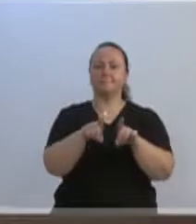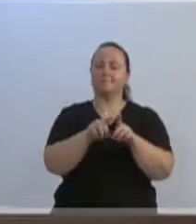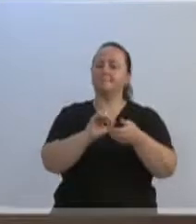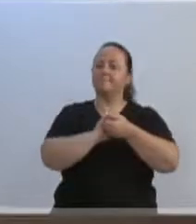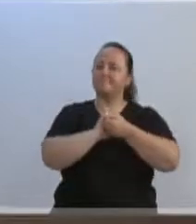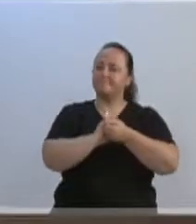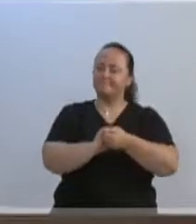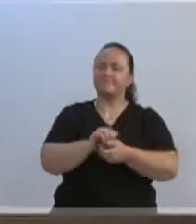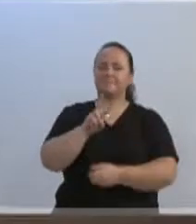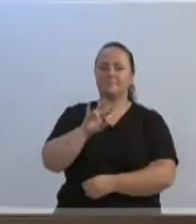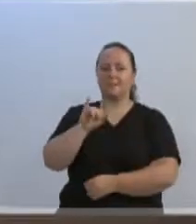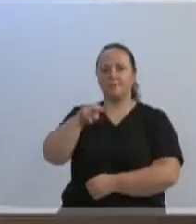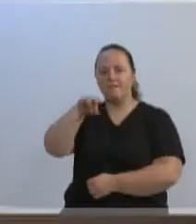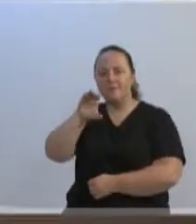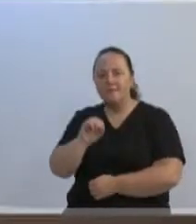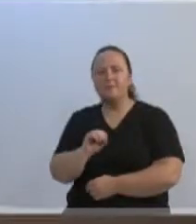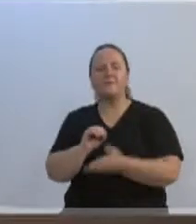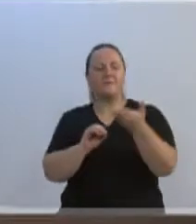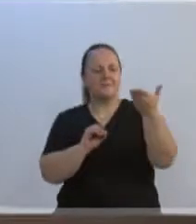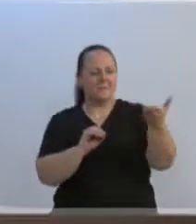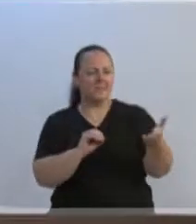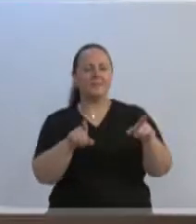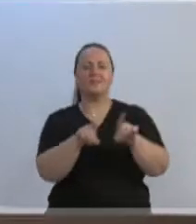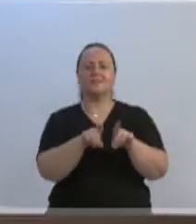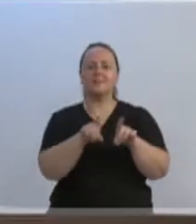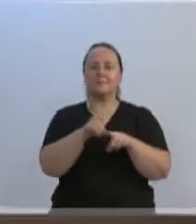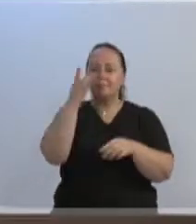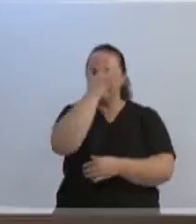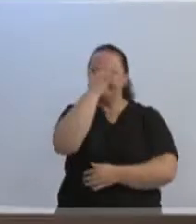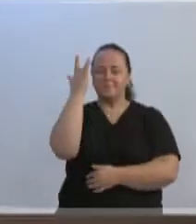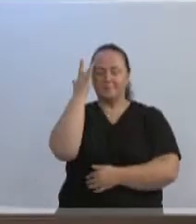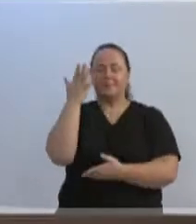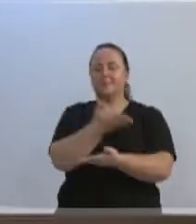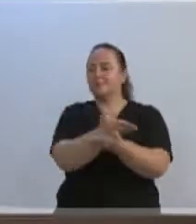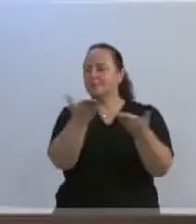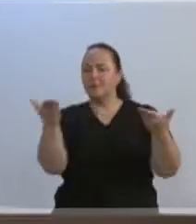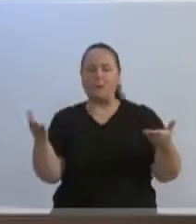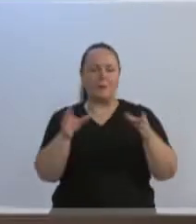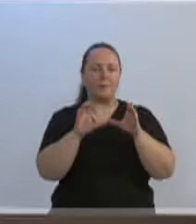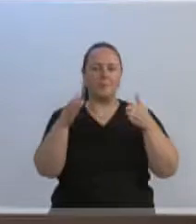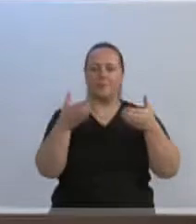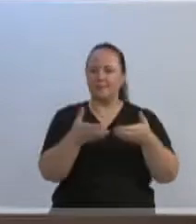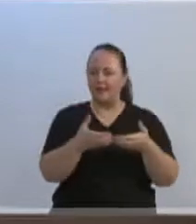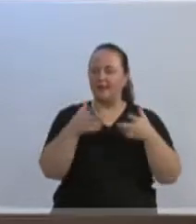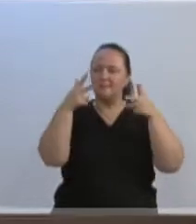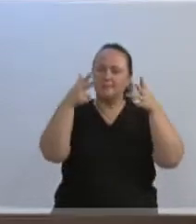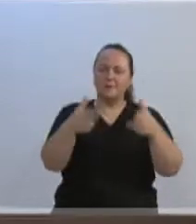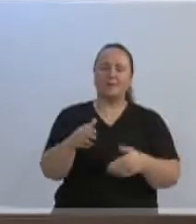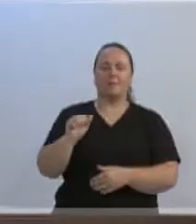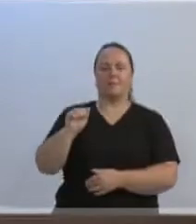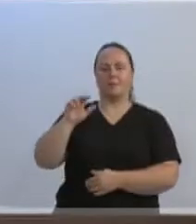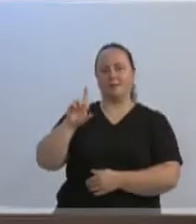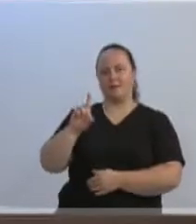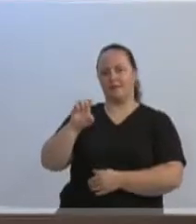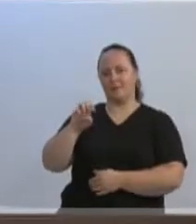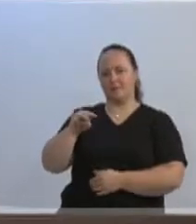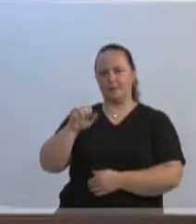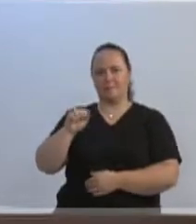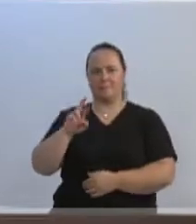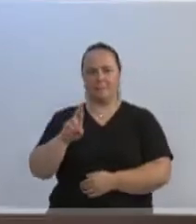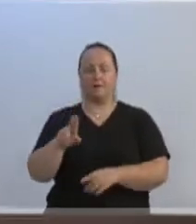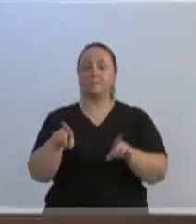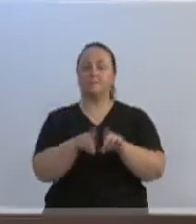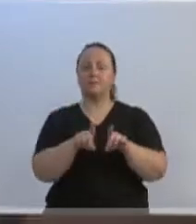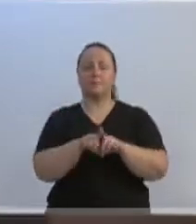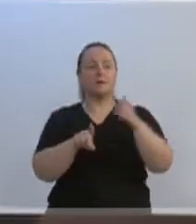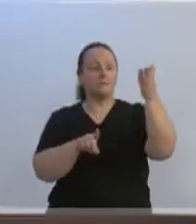silvino o amigo silvino em seu nome cumprimentar todas as pessoas da comunidade assim como seu ademar nunes ouço novamente pela